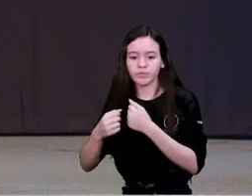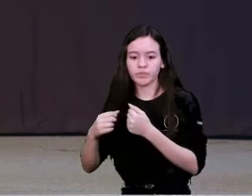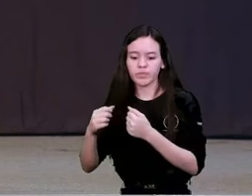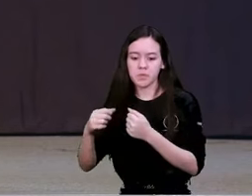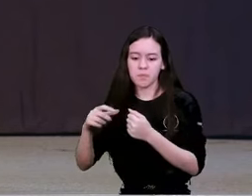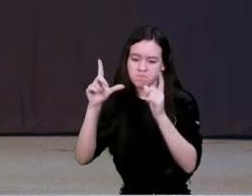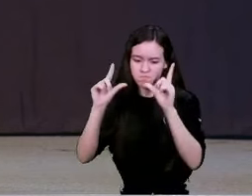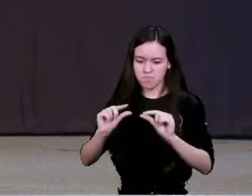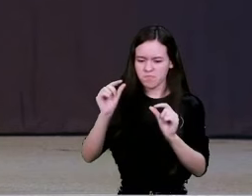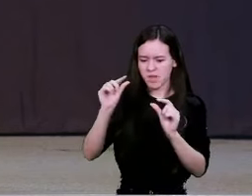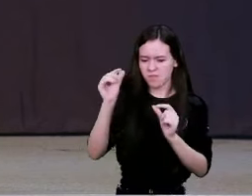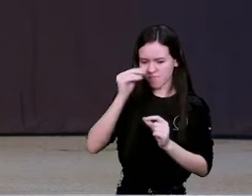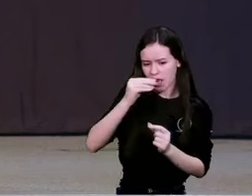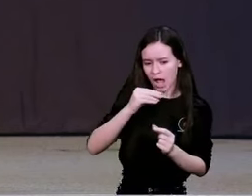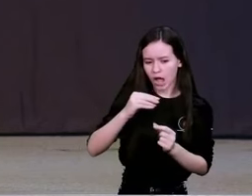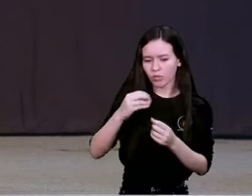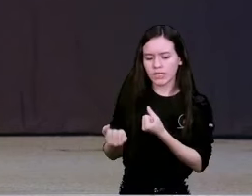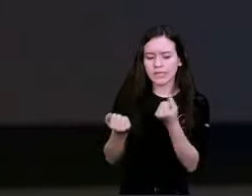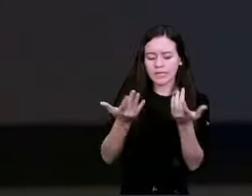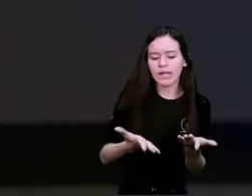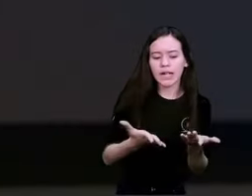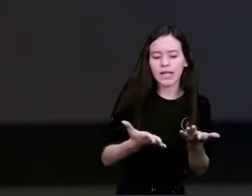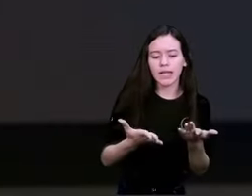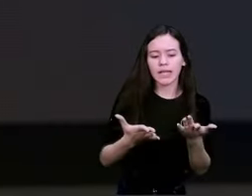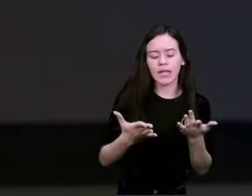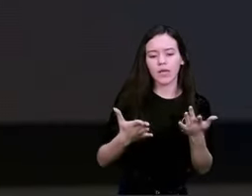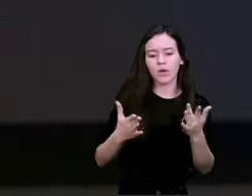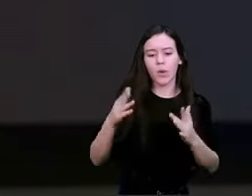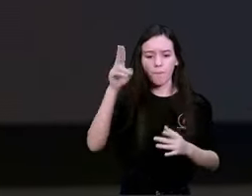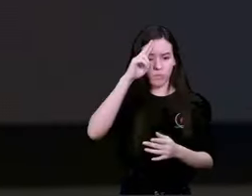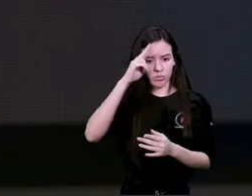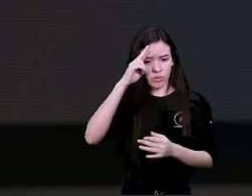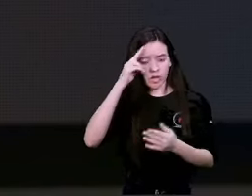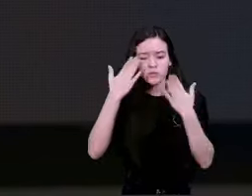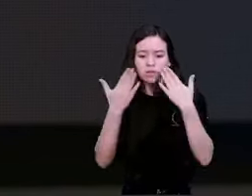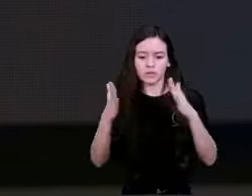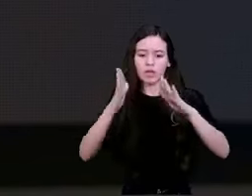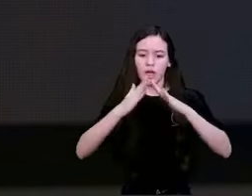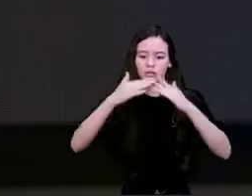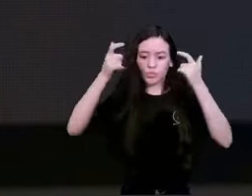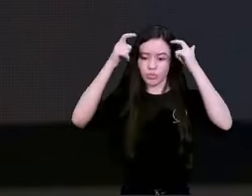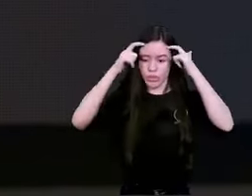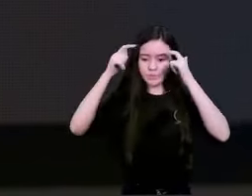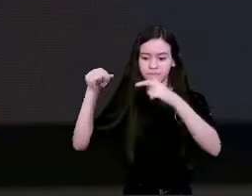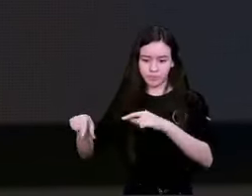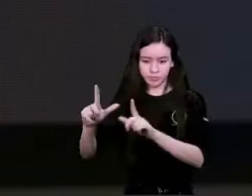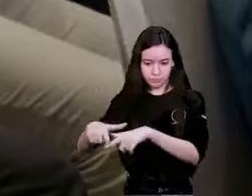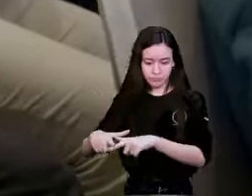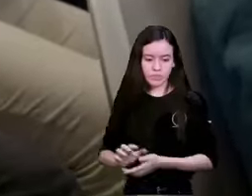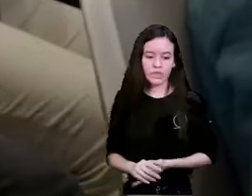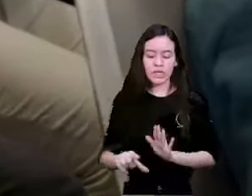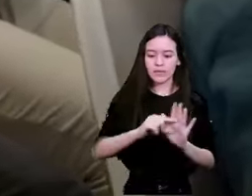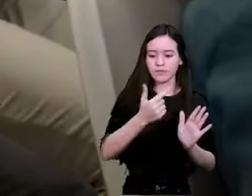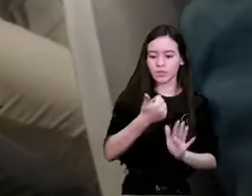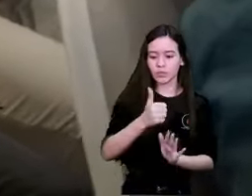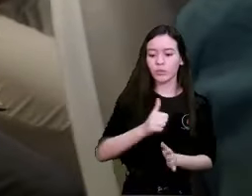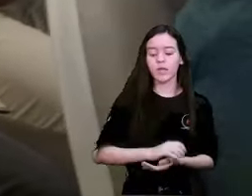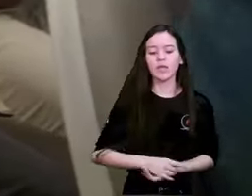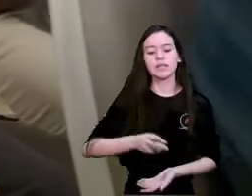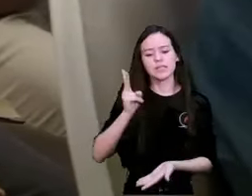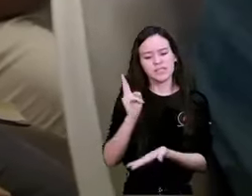que guardavam a porta da casa do rei. Verso 11. E todas as